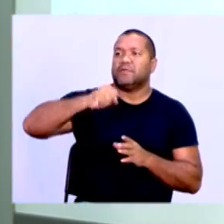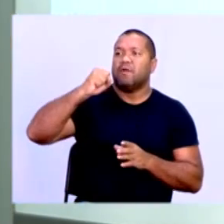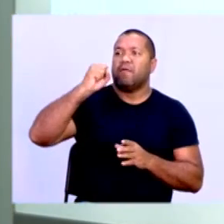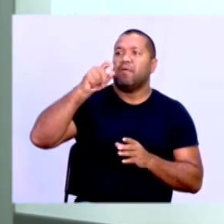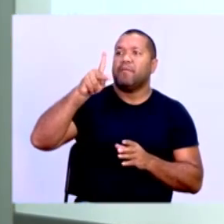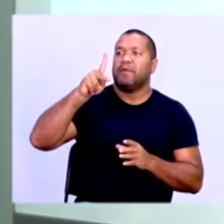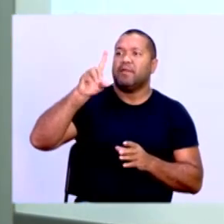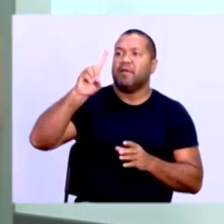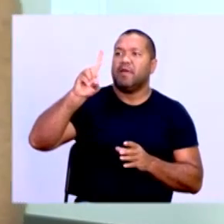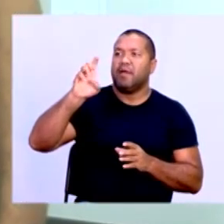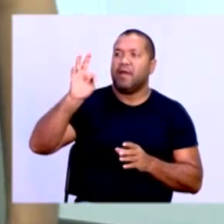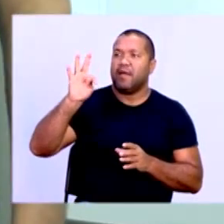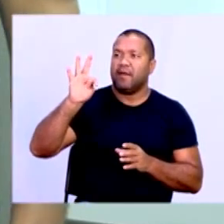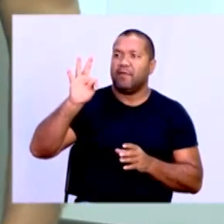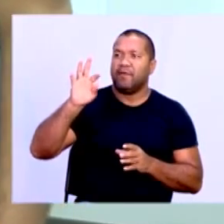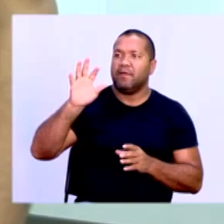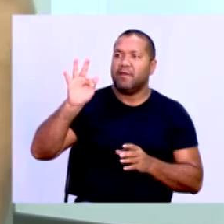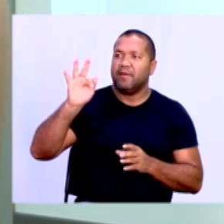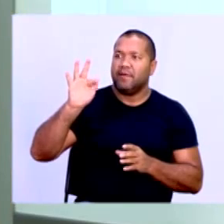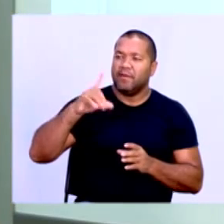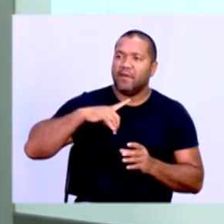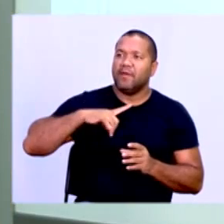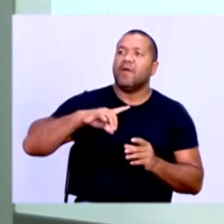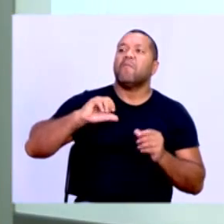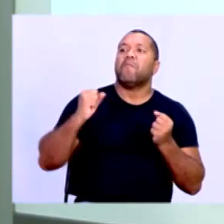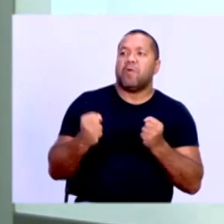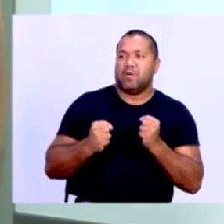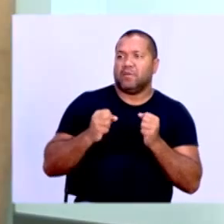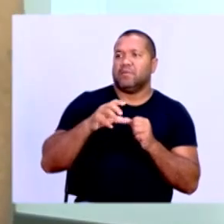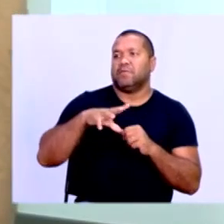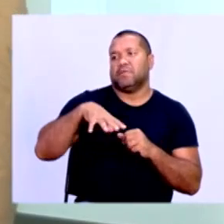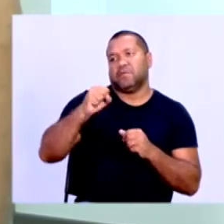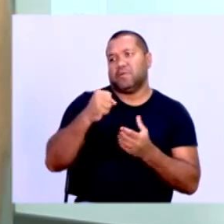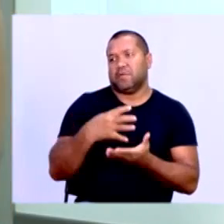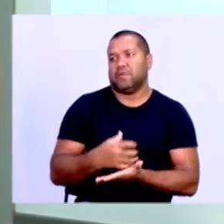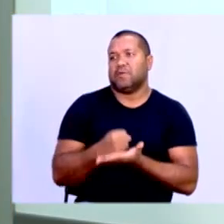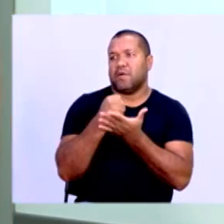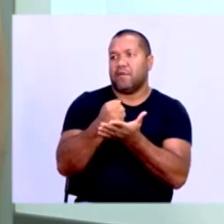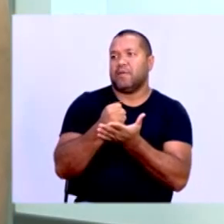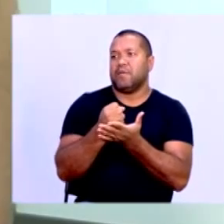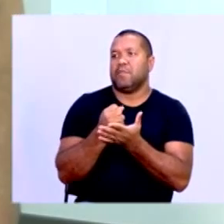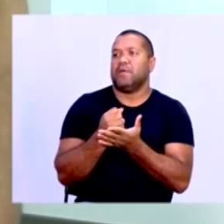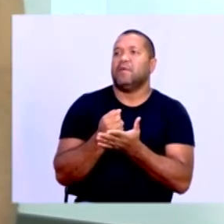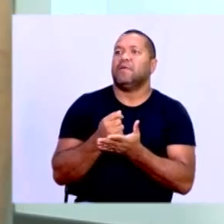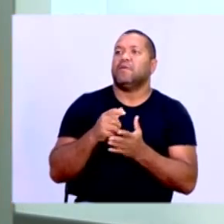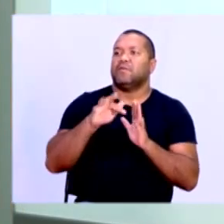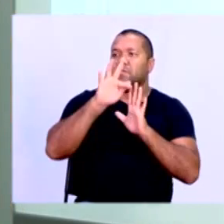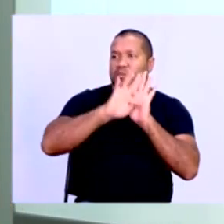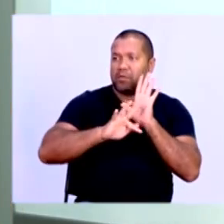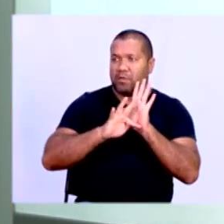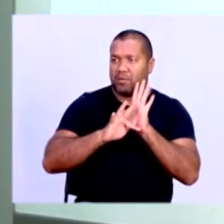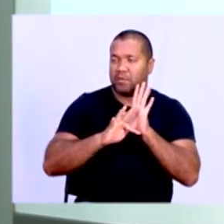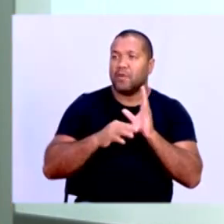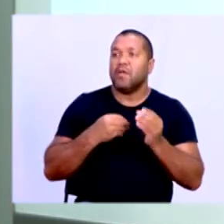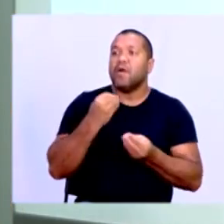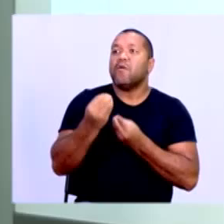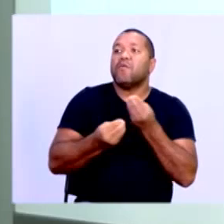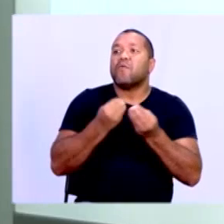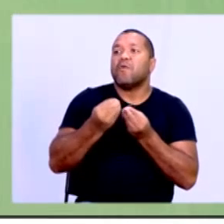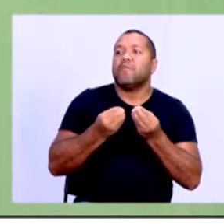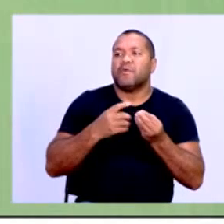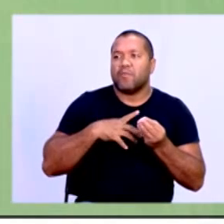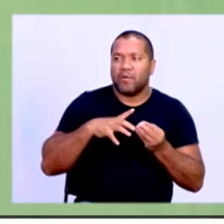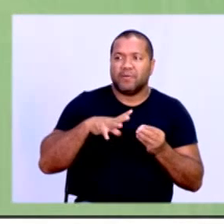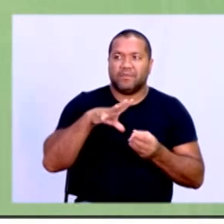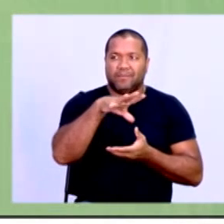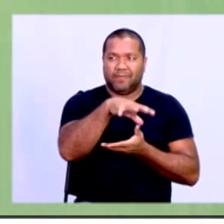texto. Então, todas essas formas são formas de View. São formas de eu consumir aquela informação. Tá?